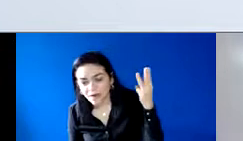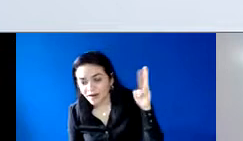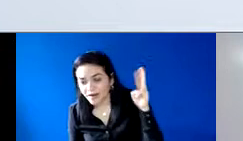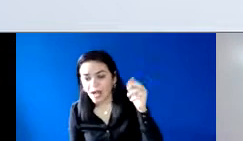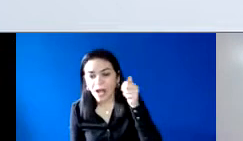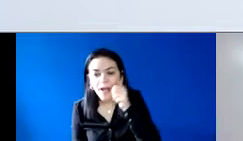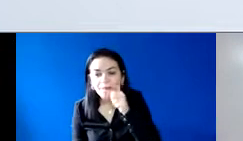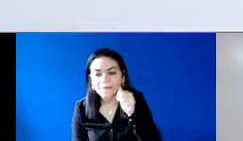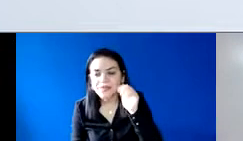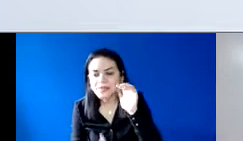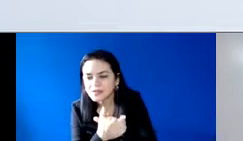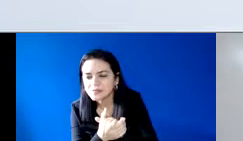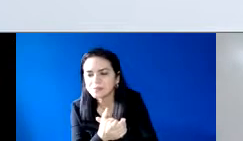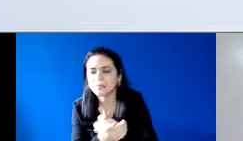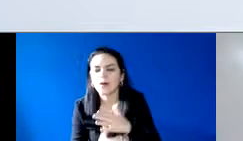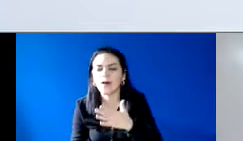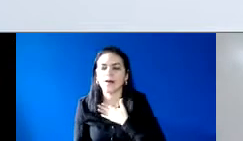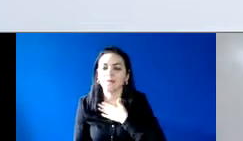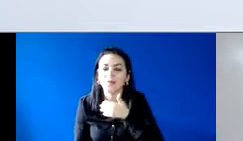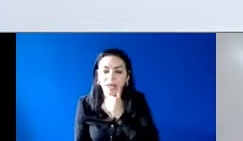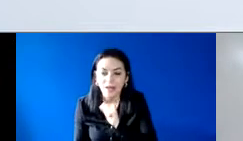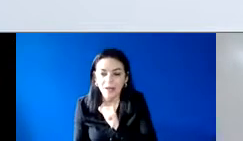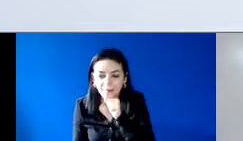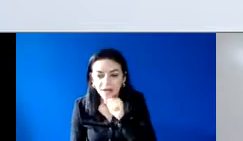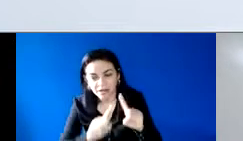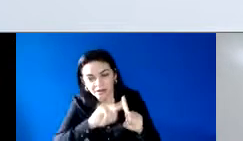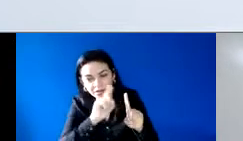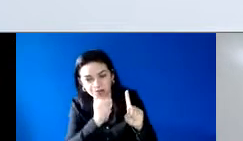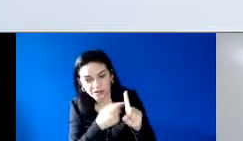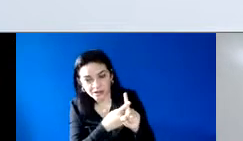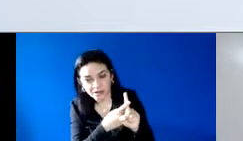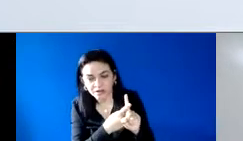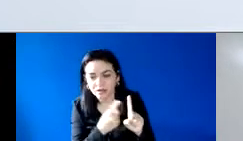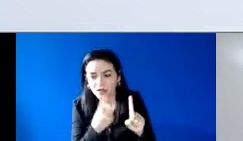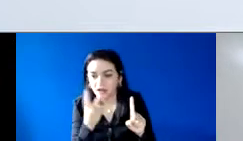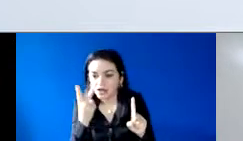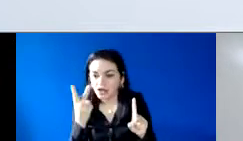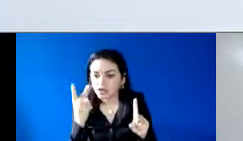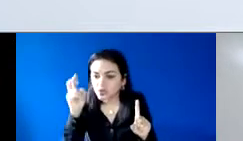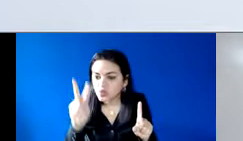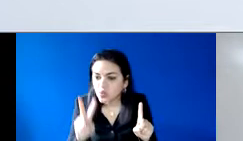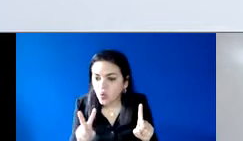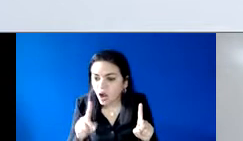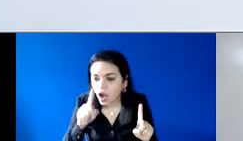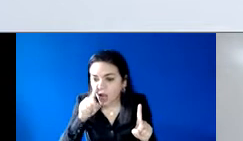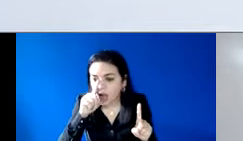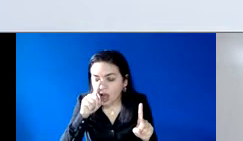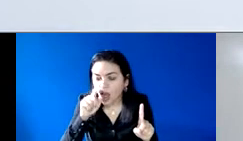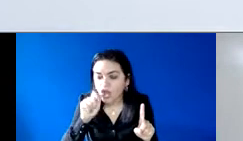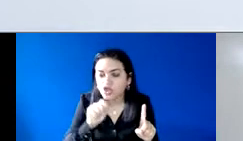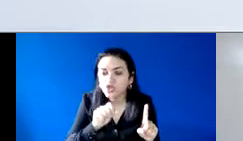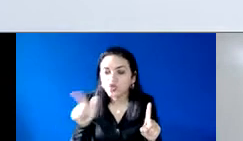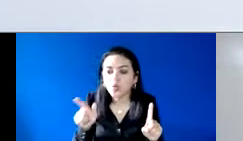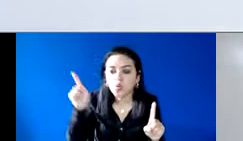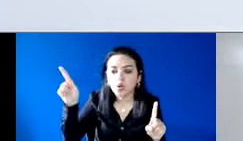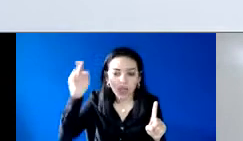esposa, a minha mãe, né, quando elas engravidaram, elas tinham 2 vezes mais o risco de morrer do que uma mulher no Paraná ou em Santa